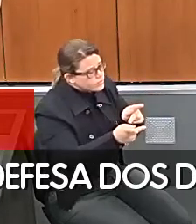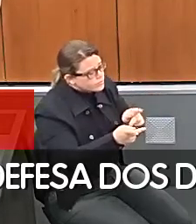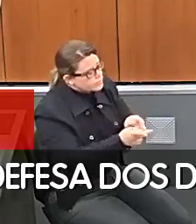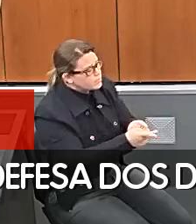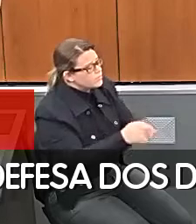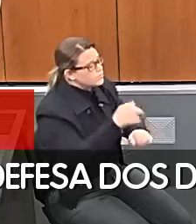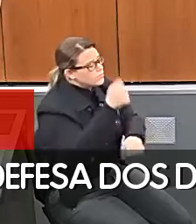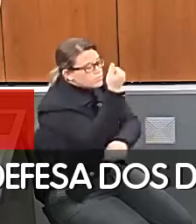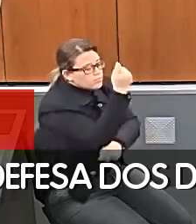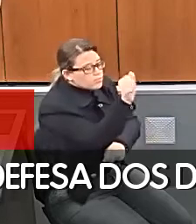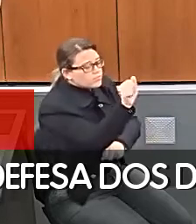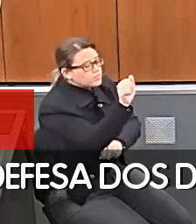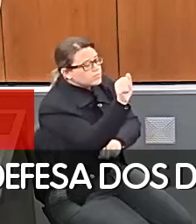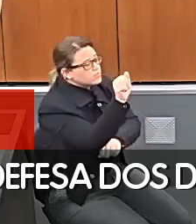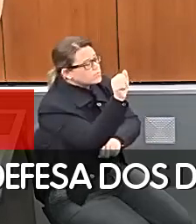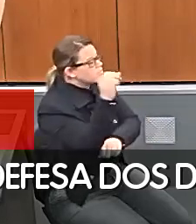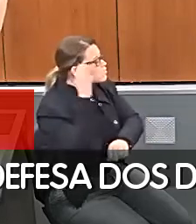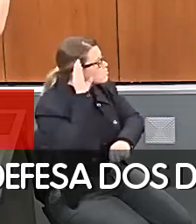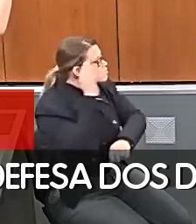tivemos